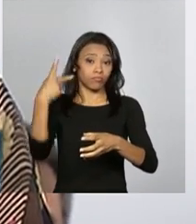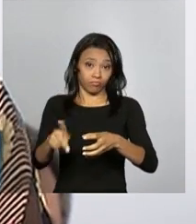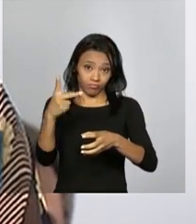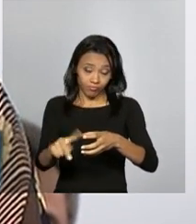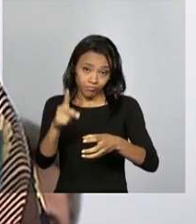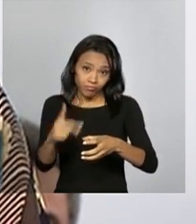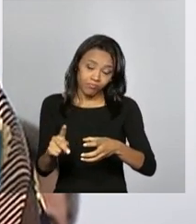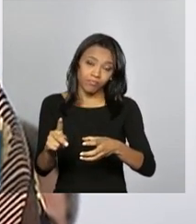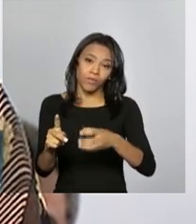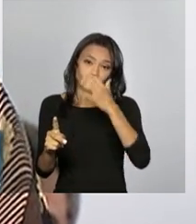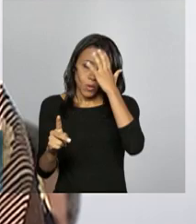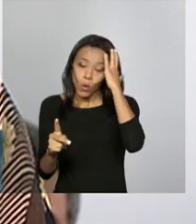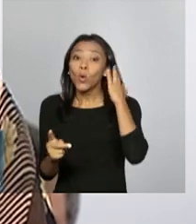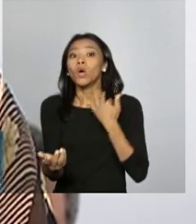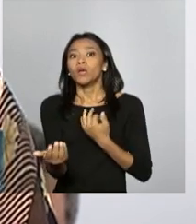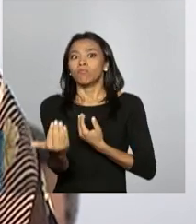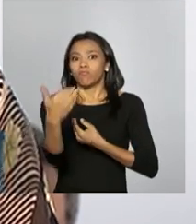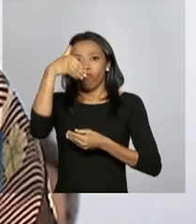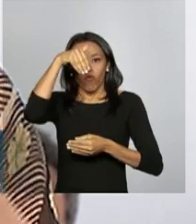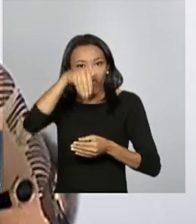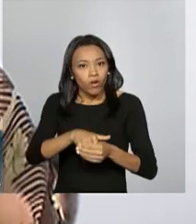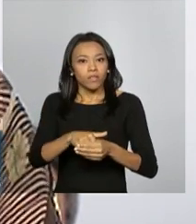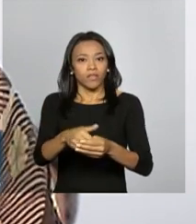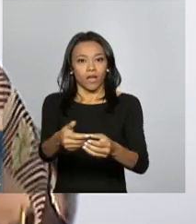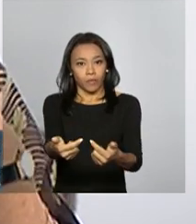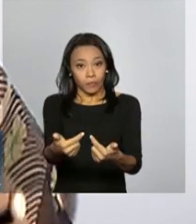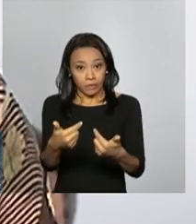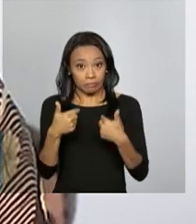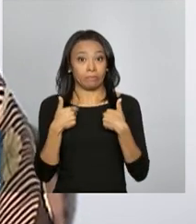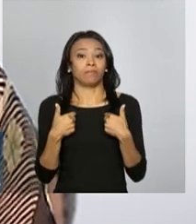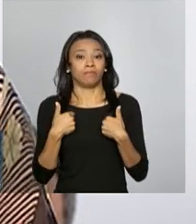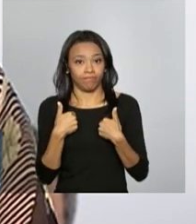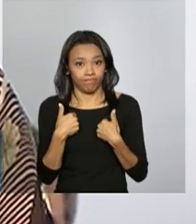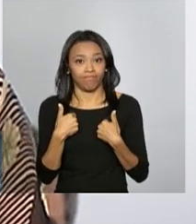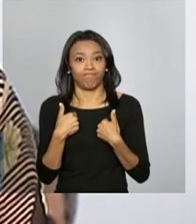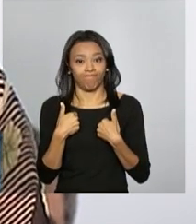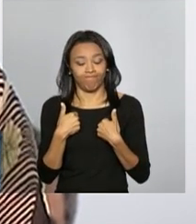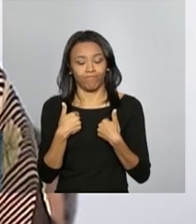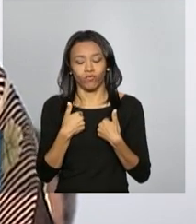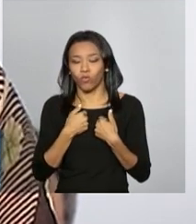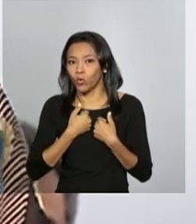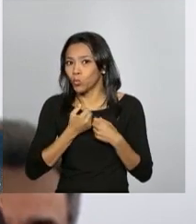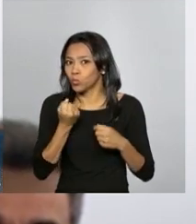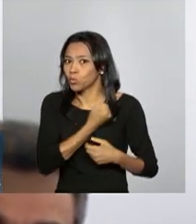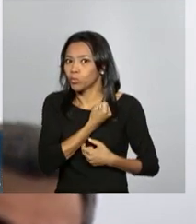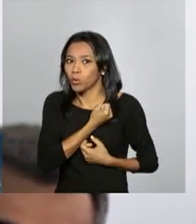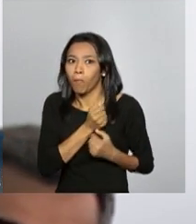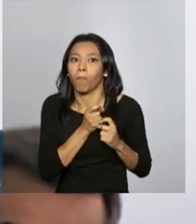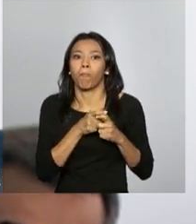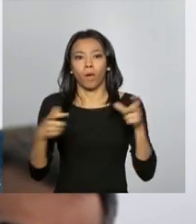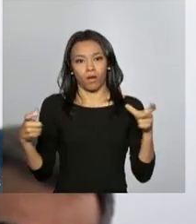o maior número de votos por estado da federação.